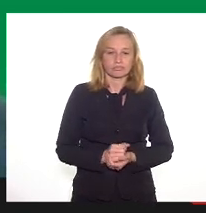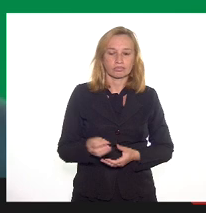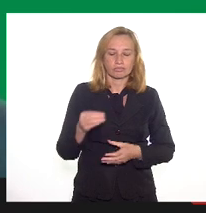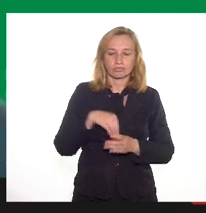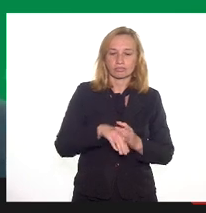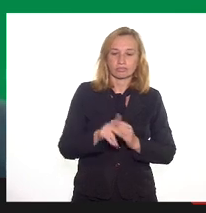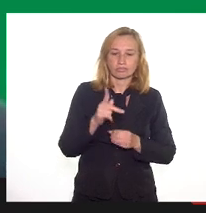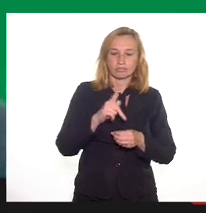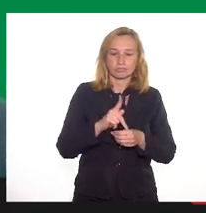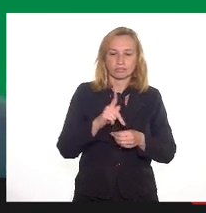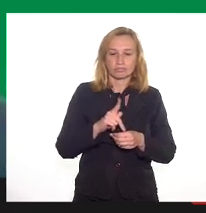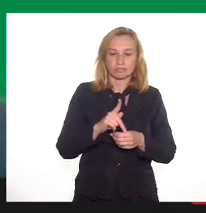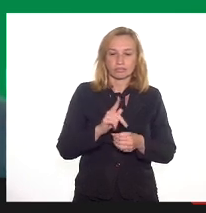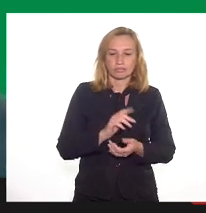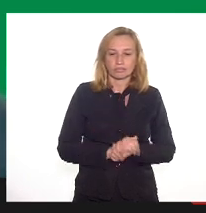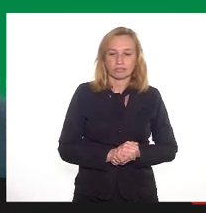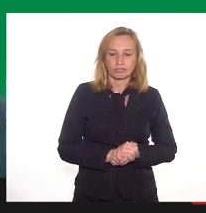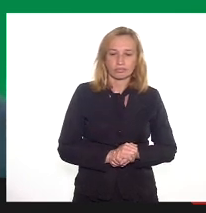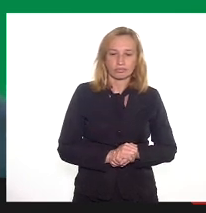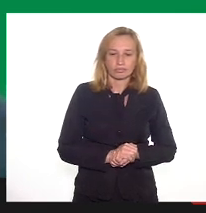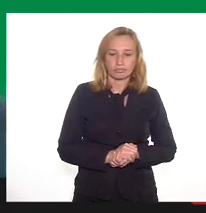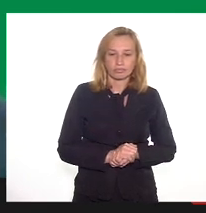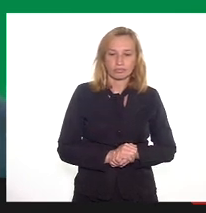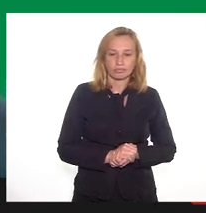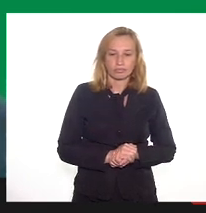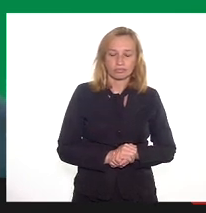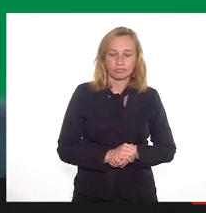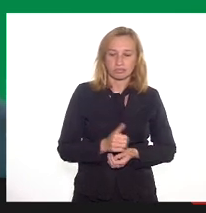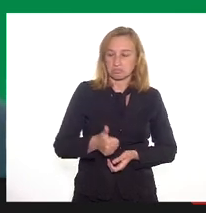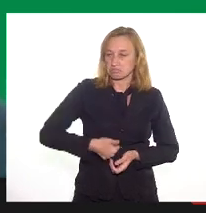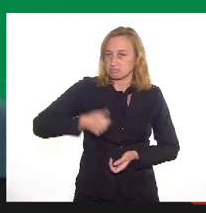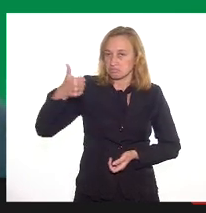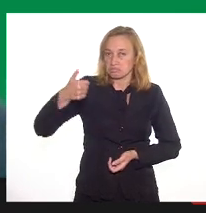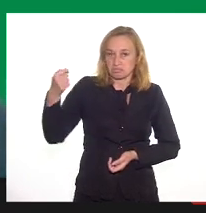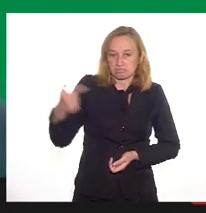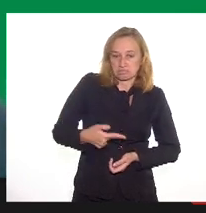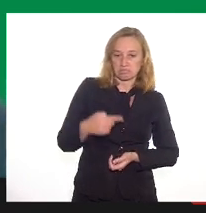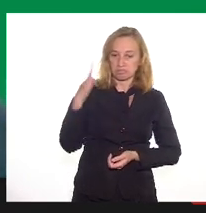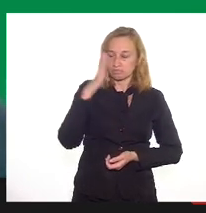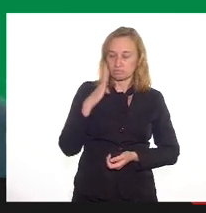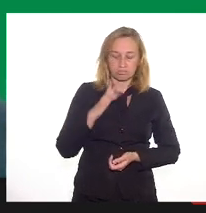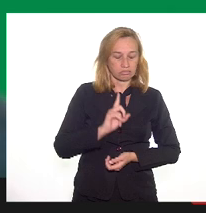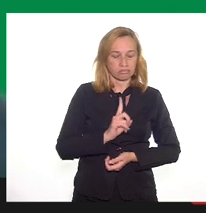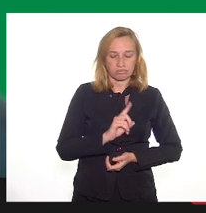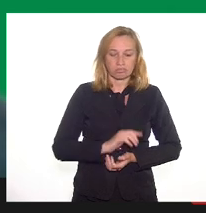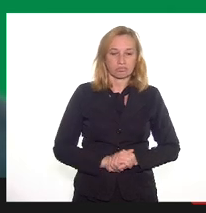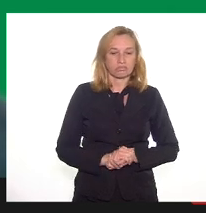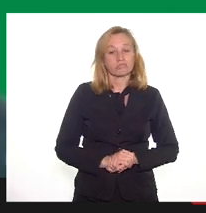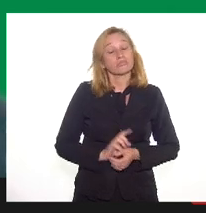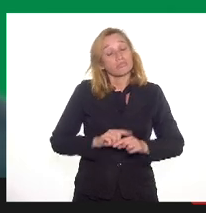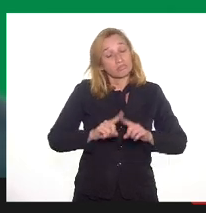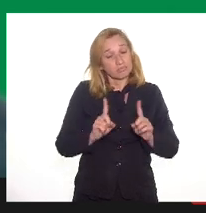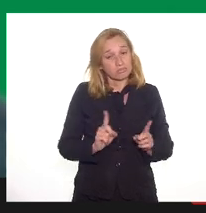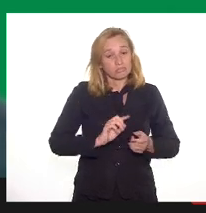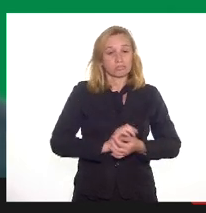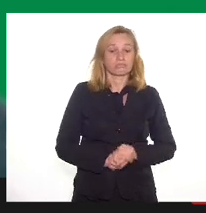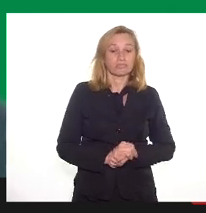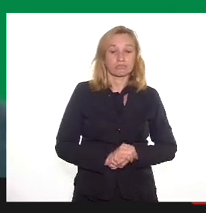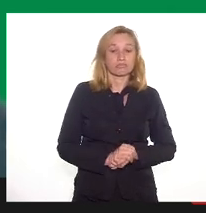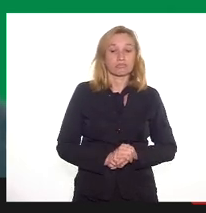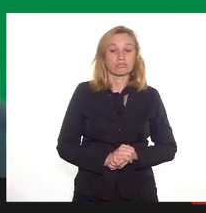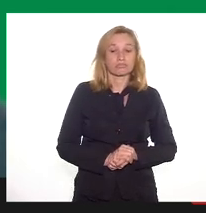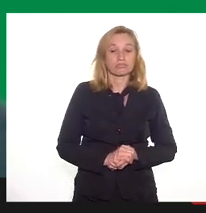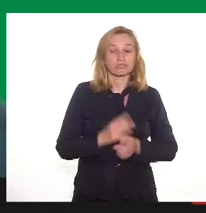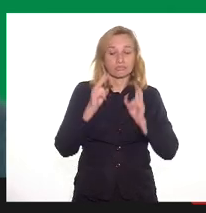Petrobras, né, de forma alguma achamos que a Petrobras é melhor do que o Brasil ou qualquer coisa desse tipo, mas a gente tem a